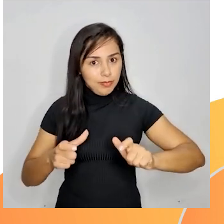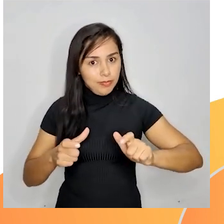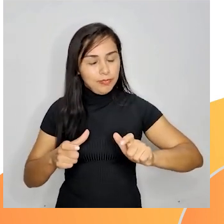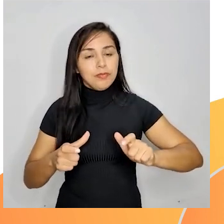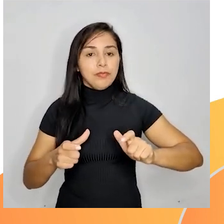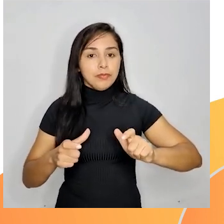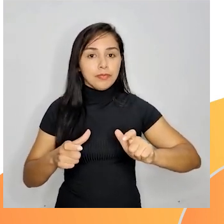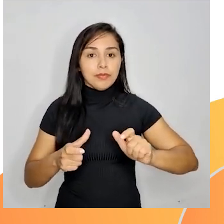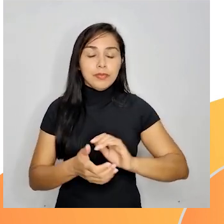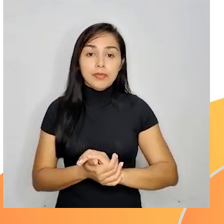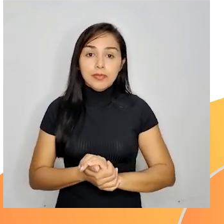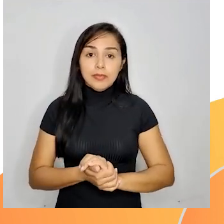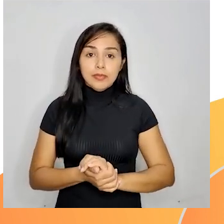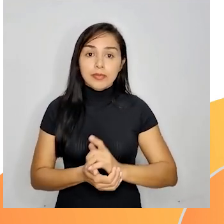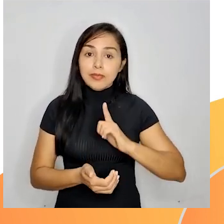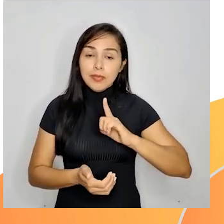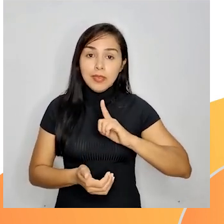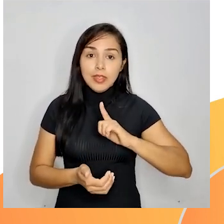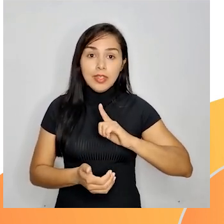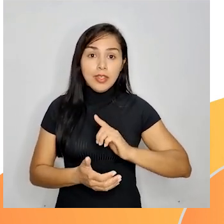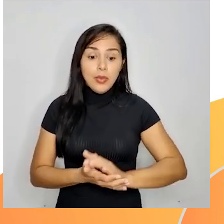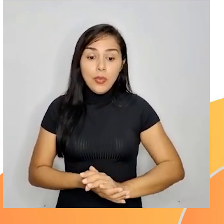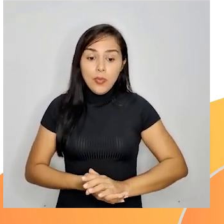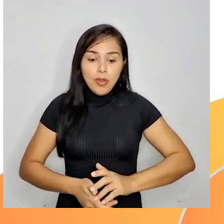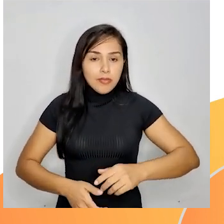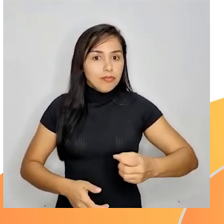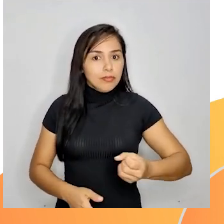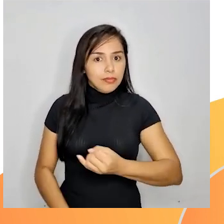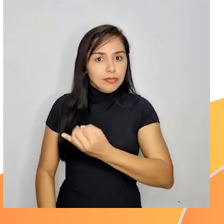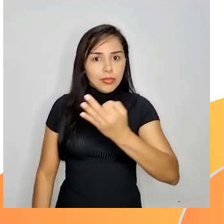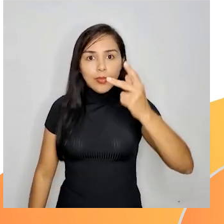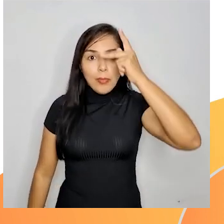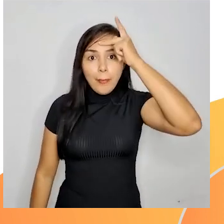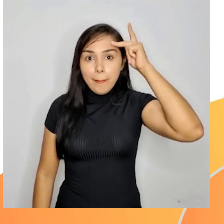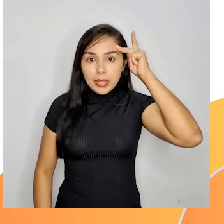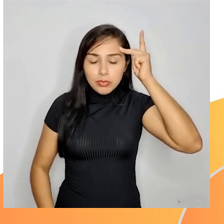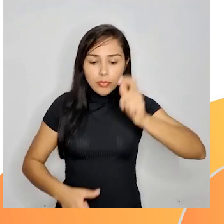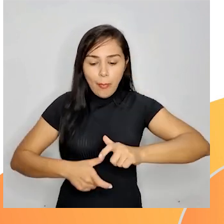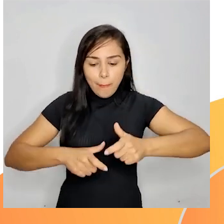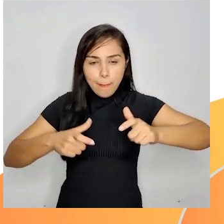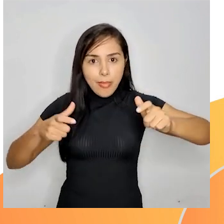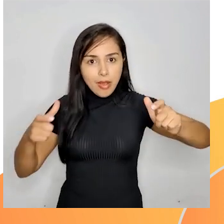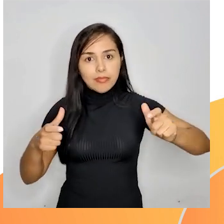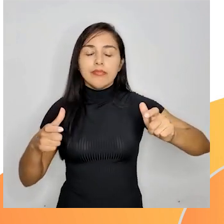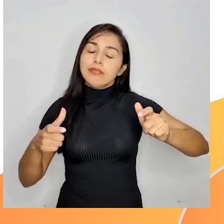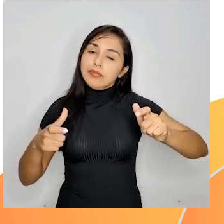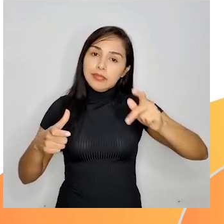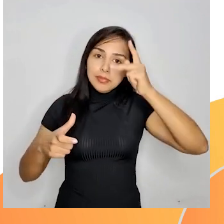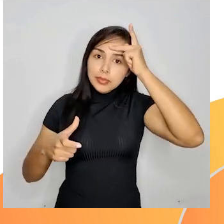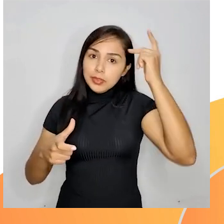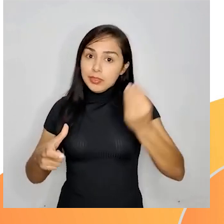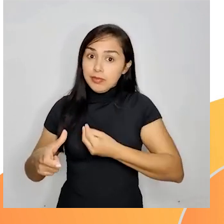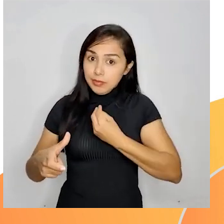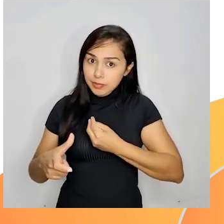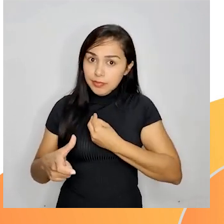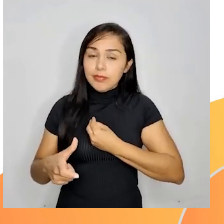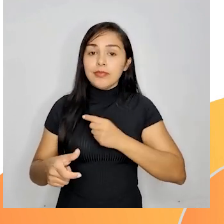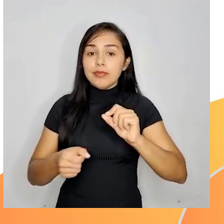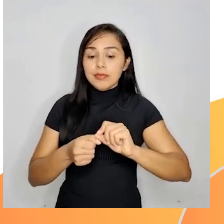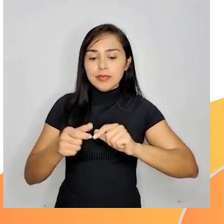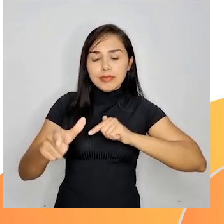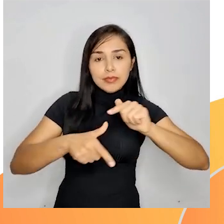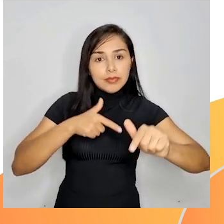onde há uma grande concentração de pessoas que vivem e realizam atividades ligadas aos setores